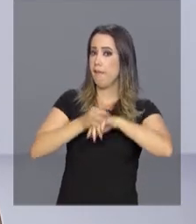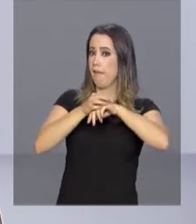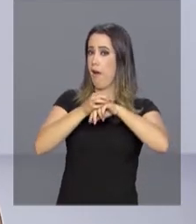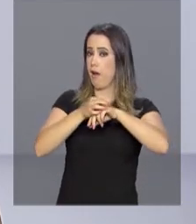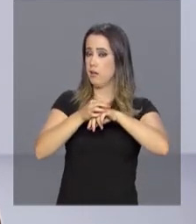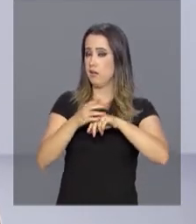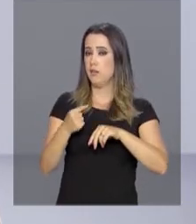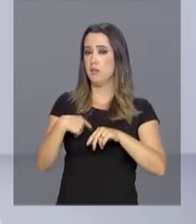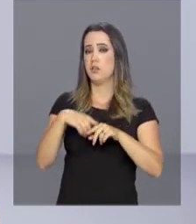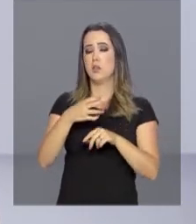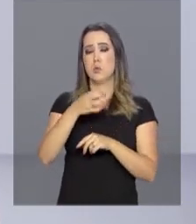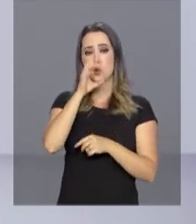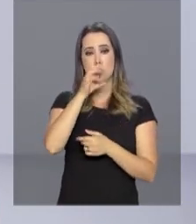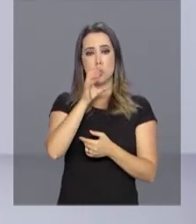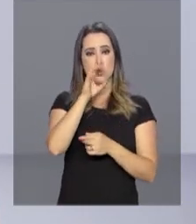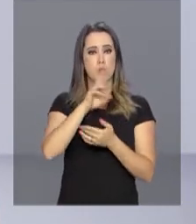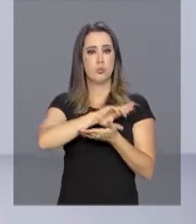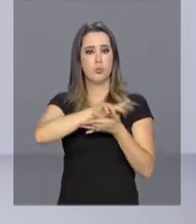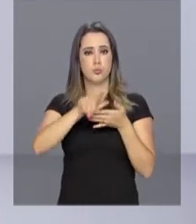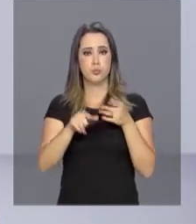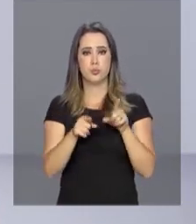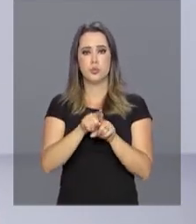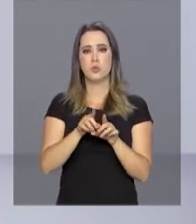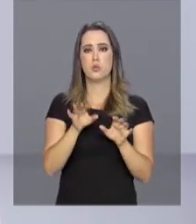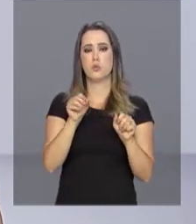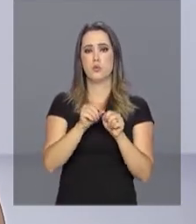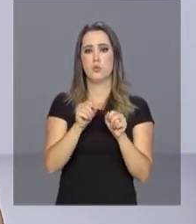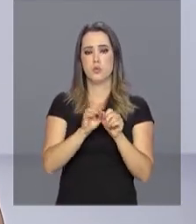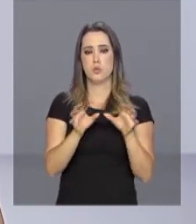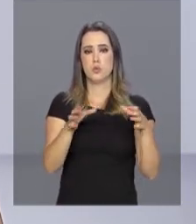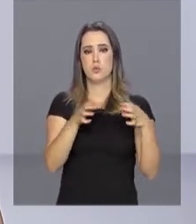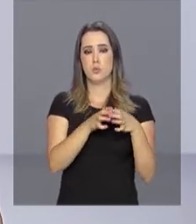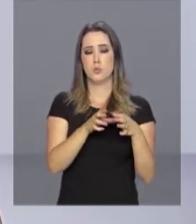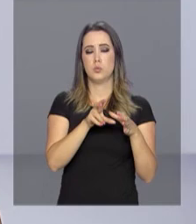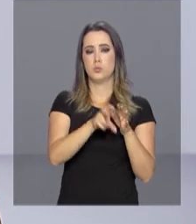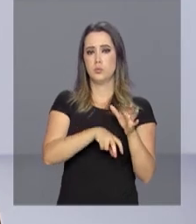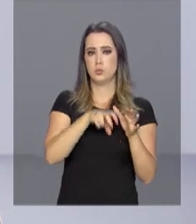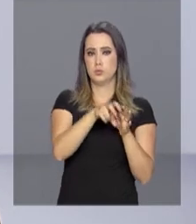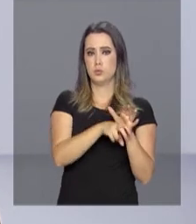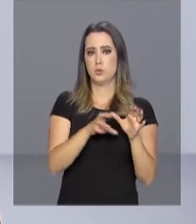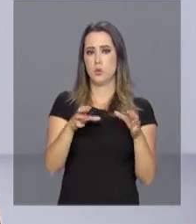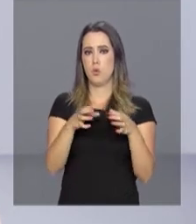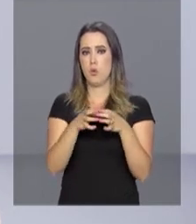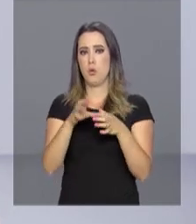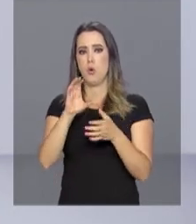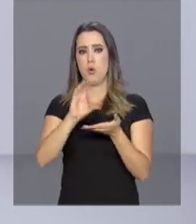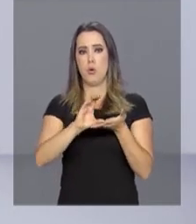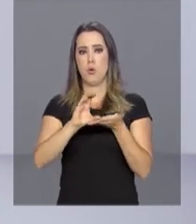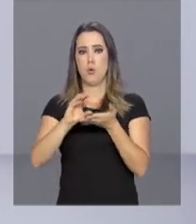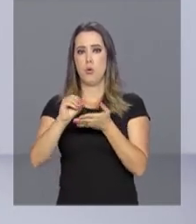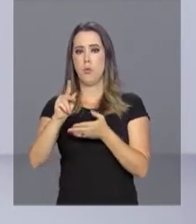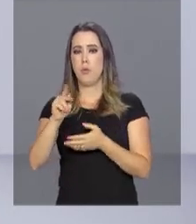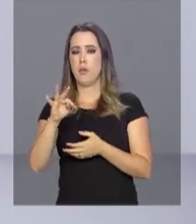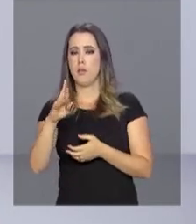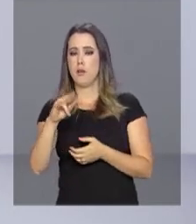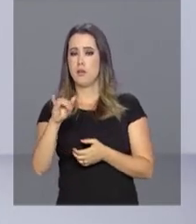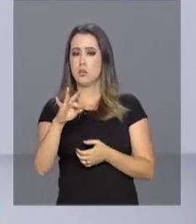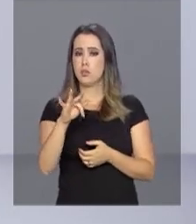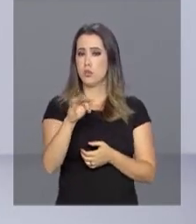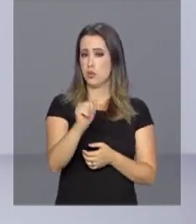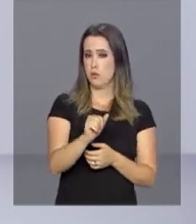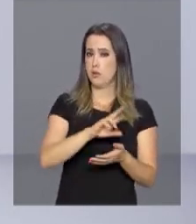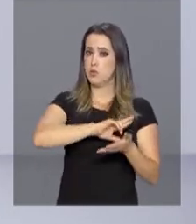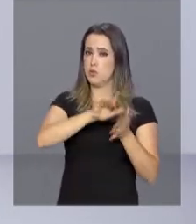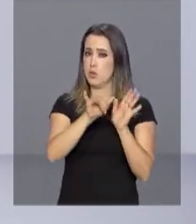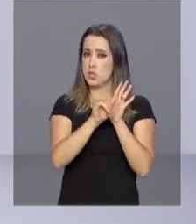Tudo produzido por pequenos agricultores e cooperativas. Os prazos para envio das propostas terminam em diferentes datas, de